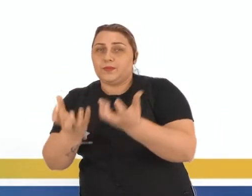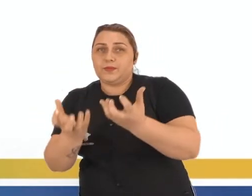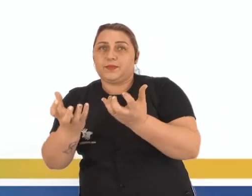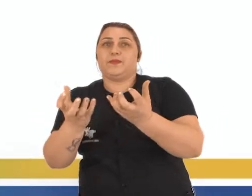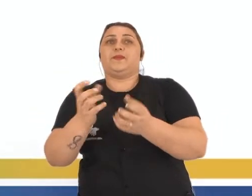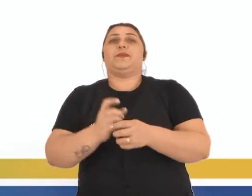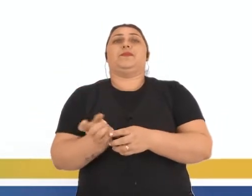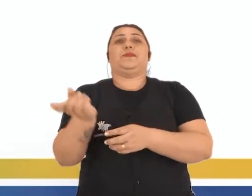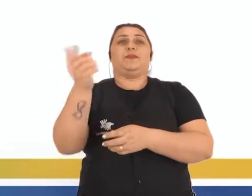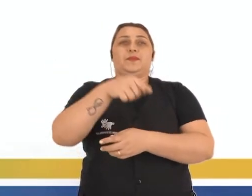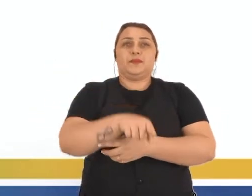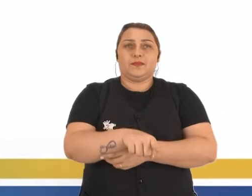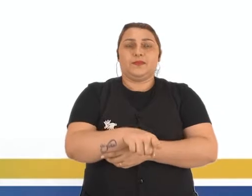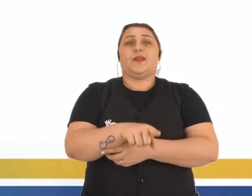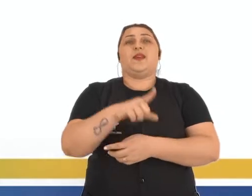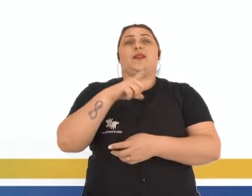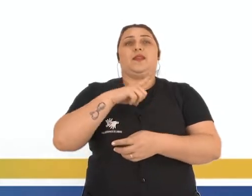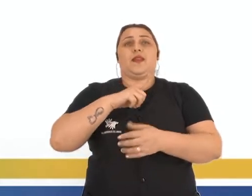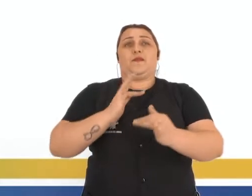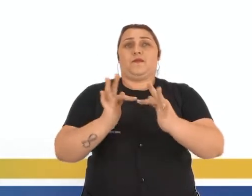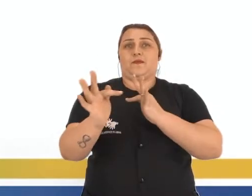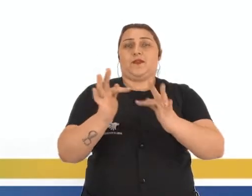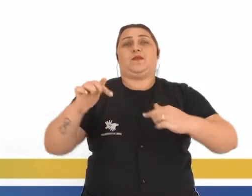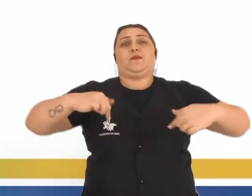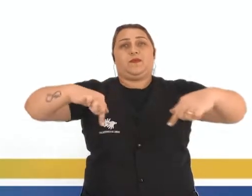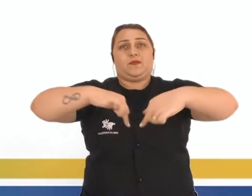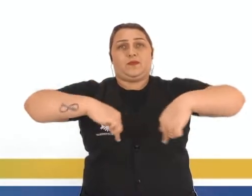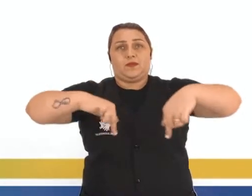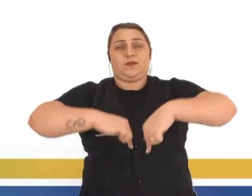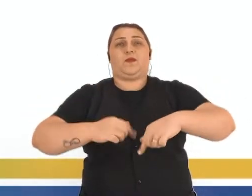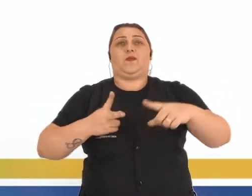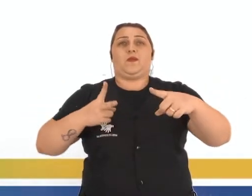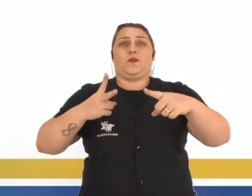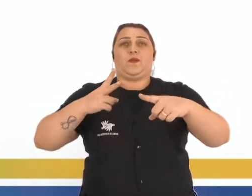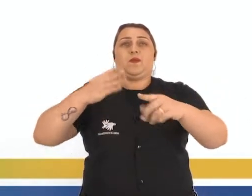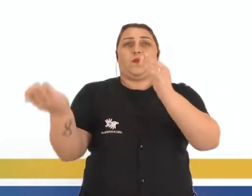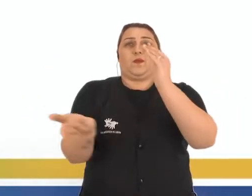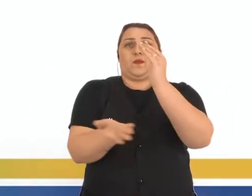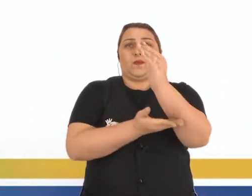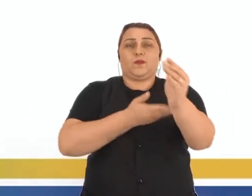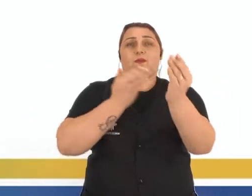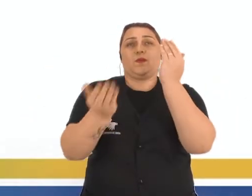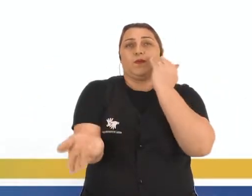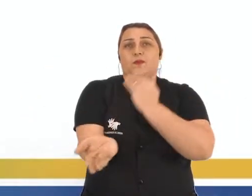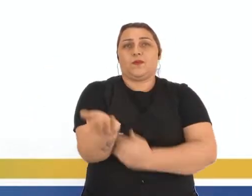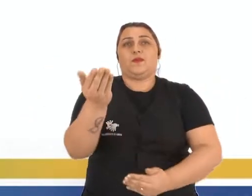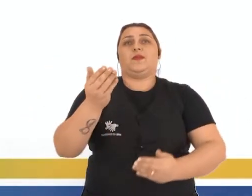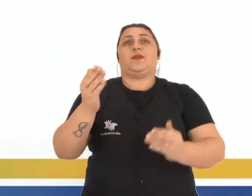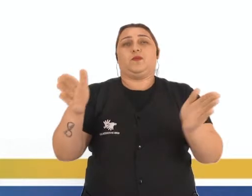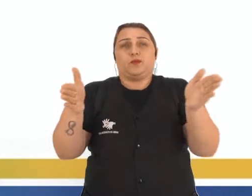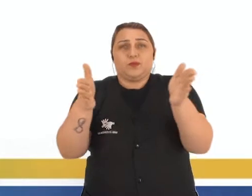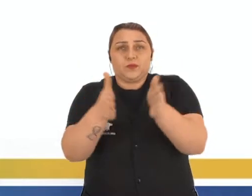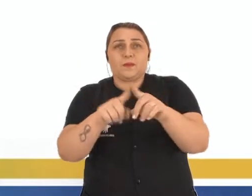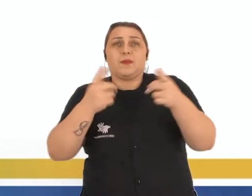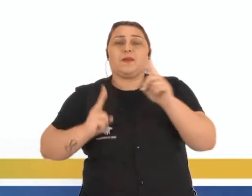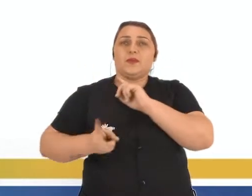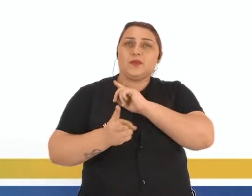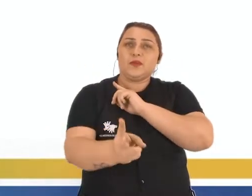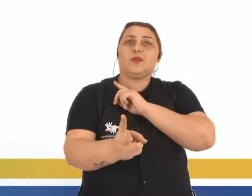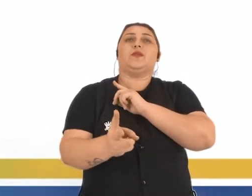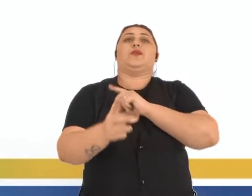queimados. Ali nós temos fenômenos físicos e químicos. Quando a gente corta a madeira, a gente diminui em pedaços menores, mas continua